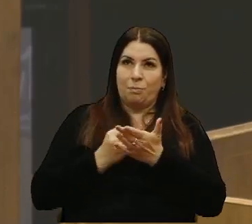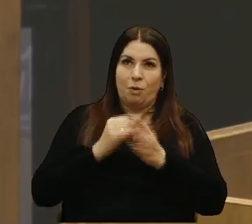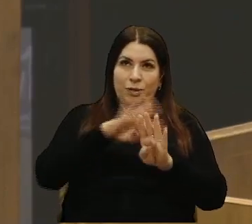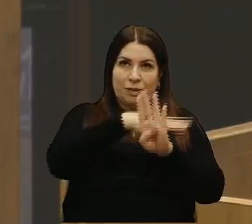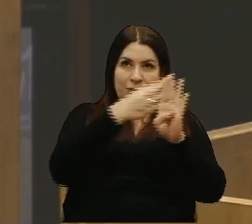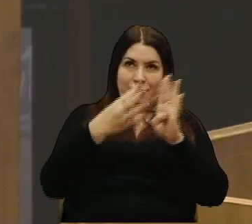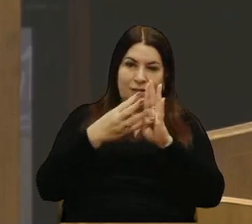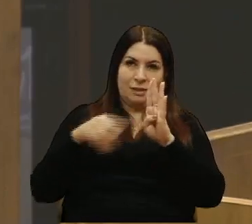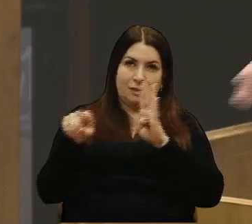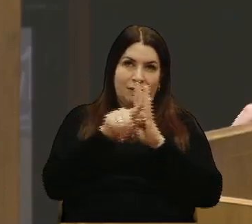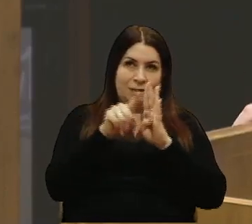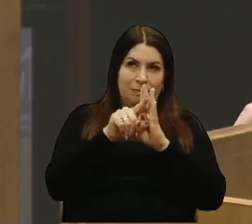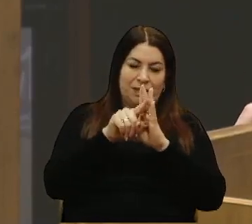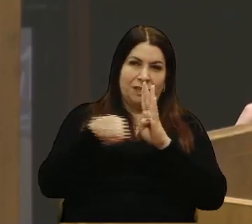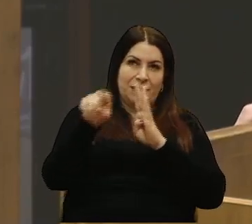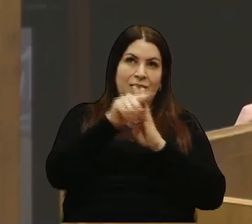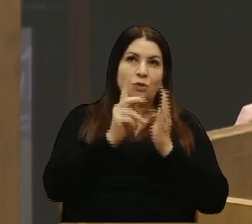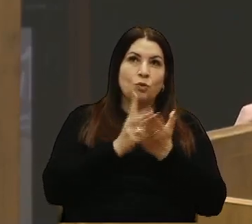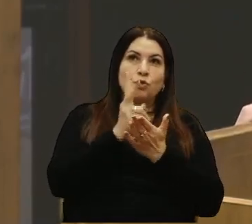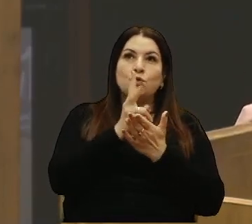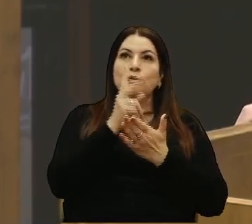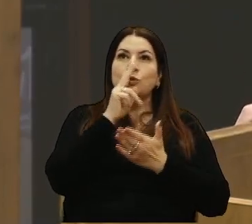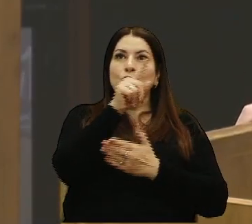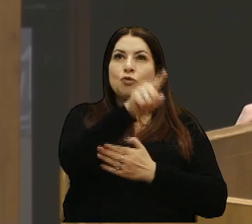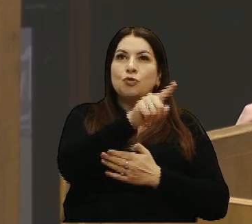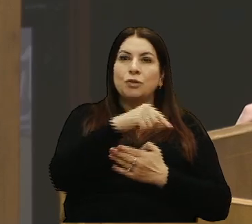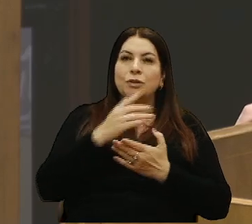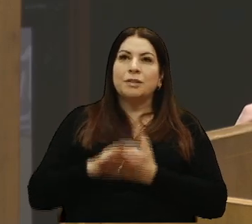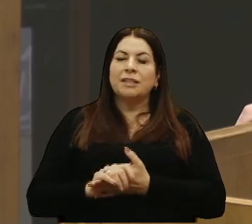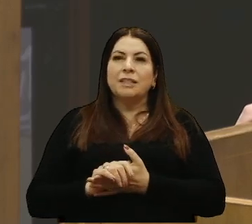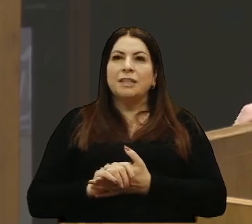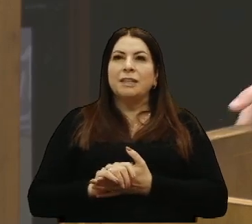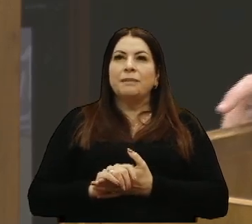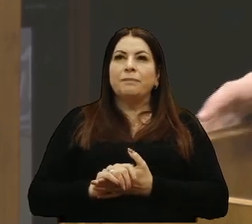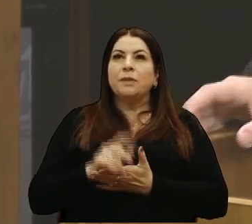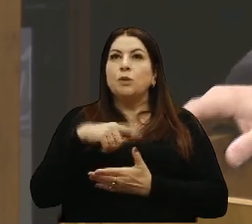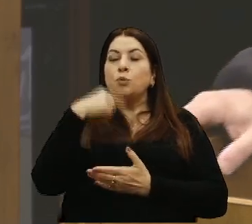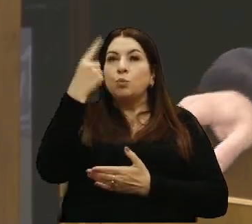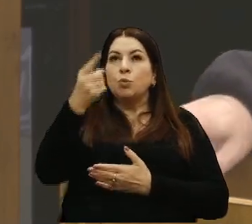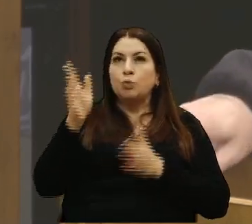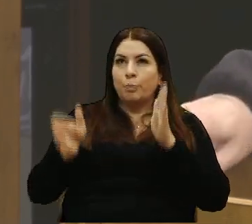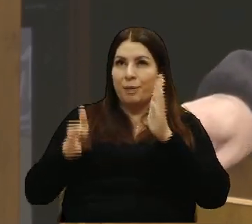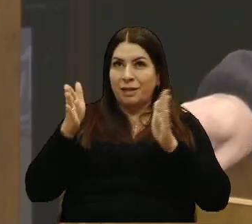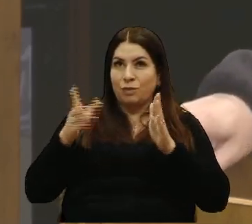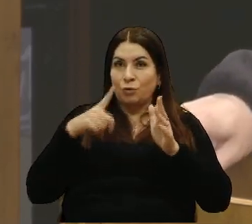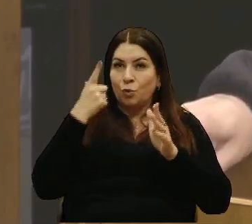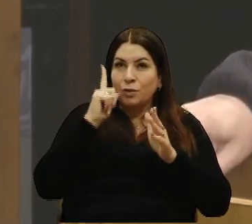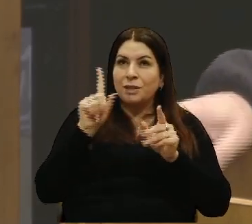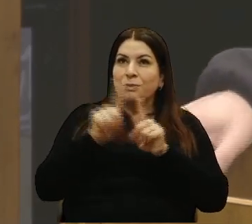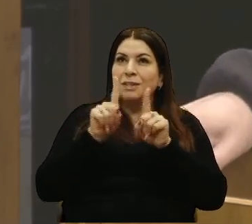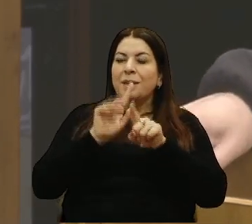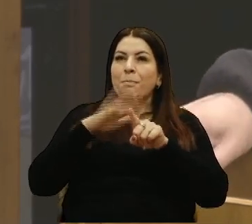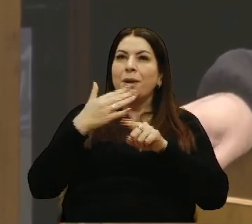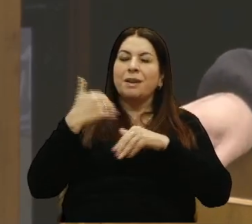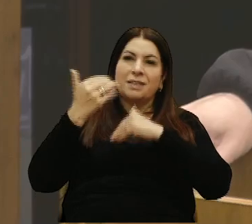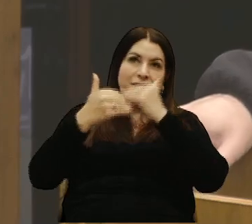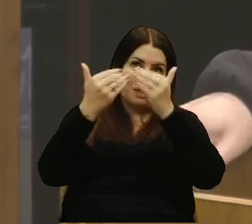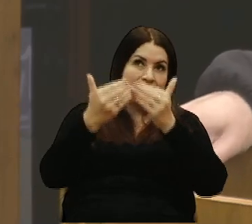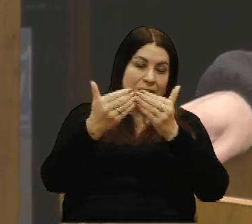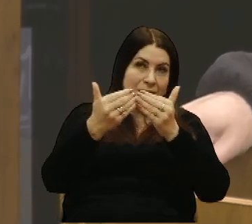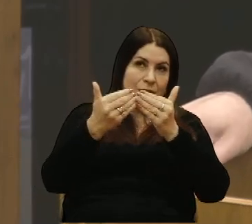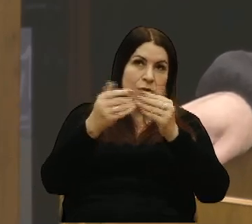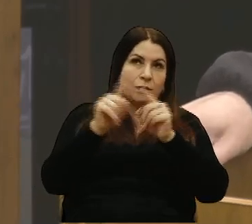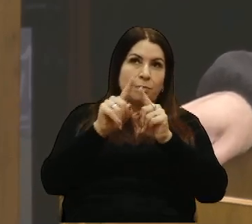Senão todos os trabalhadores seguem sendo reféns do Congresso Nacional Brasileiro. E no próximo período, que nós consigamos ter mais avanços